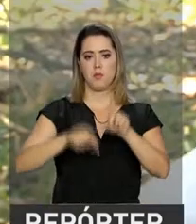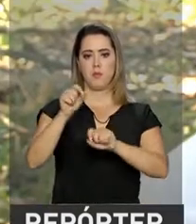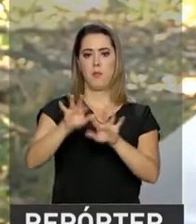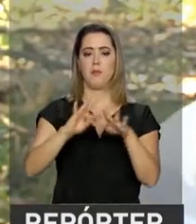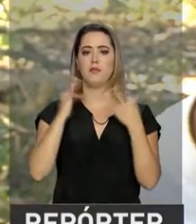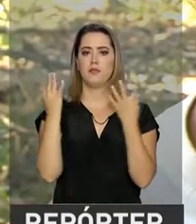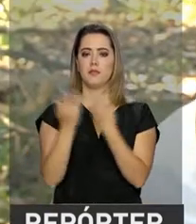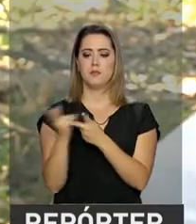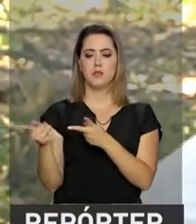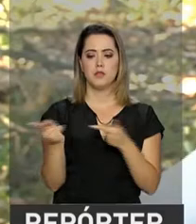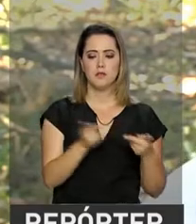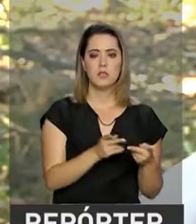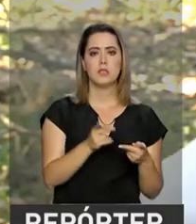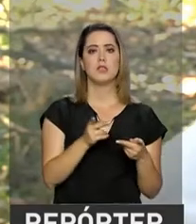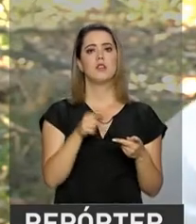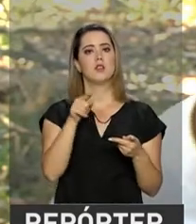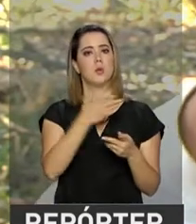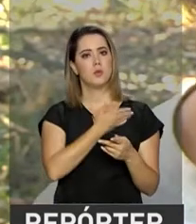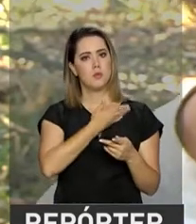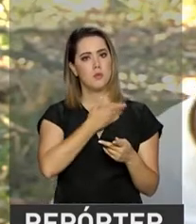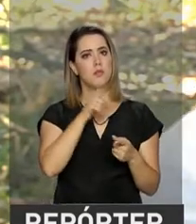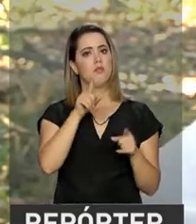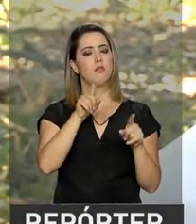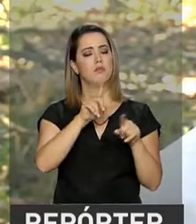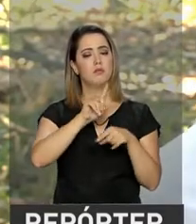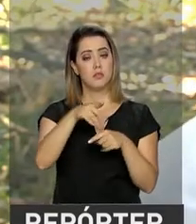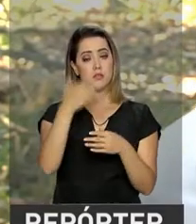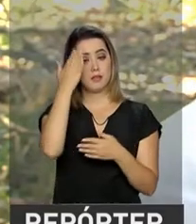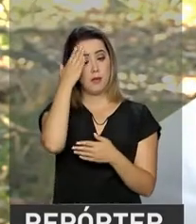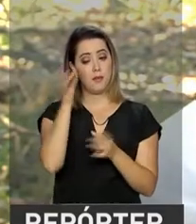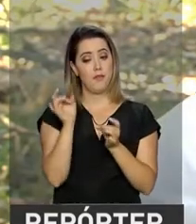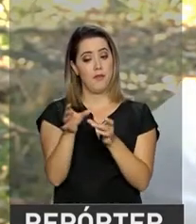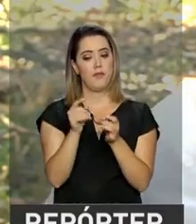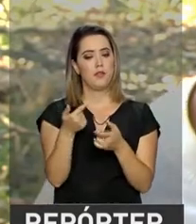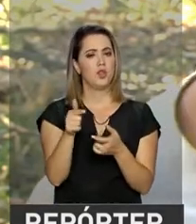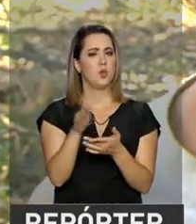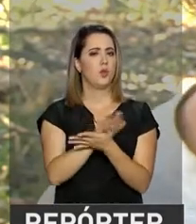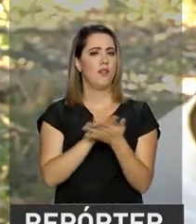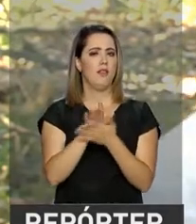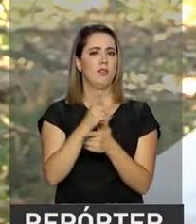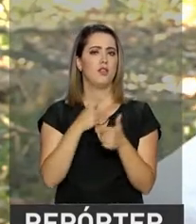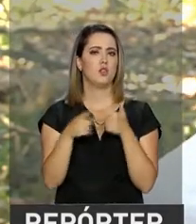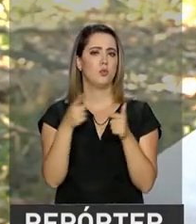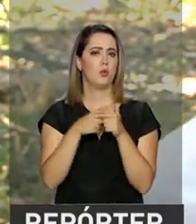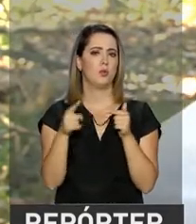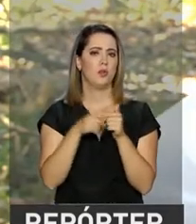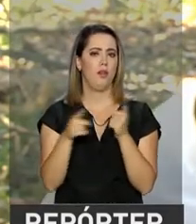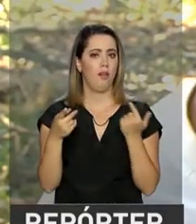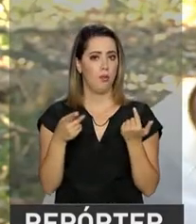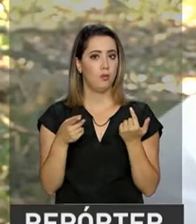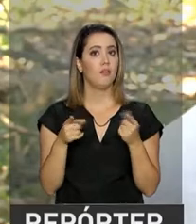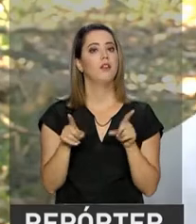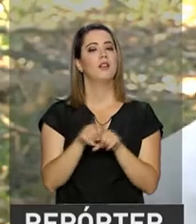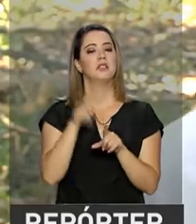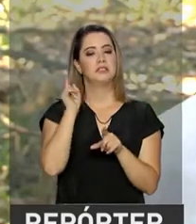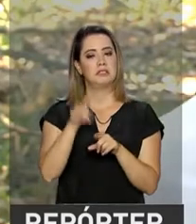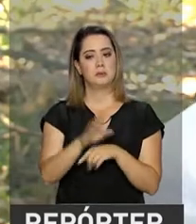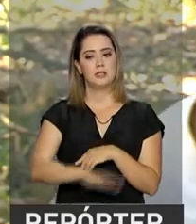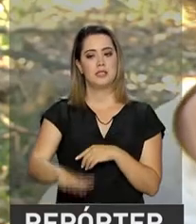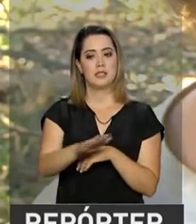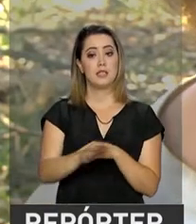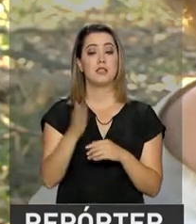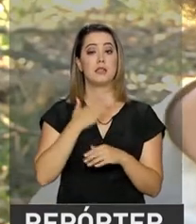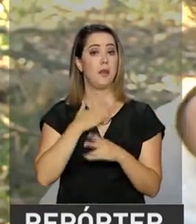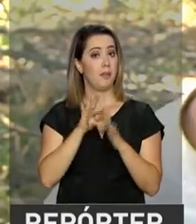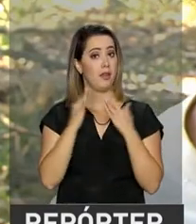pelos exemplos têm sido uma coisa que se sabe que vai entender que não vai causar nenhum tipo de problema e até mesmo traz criança não só da